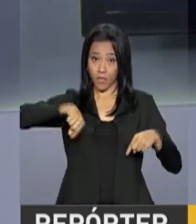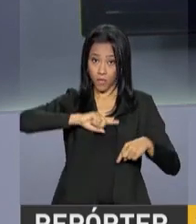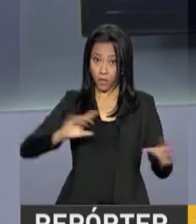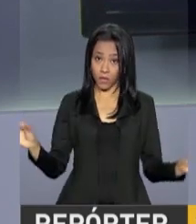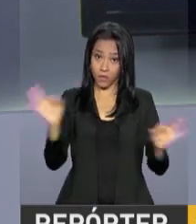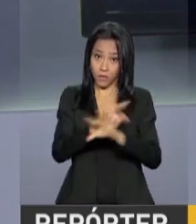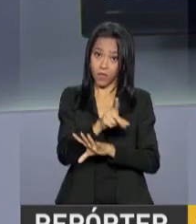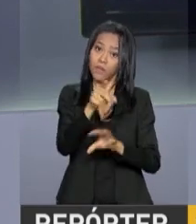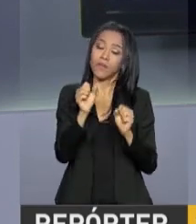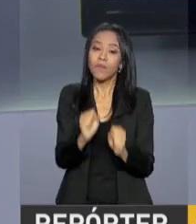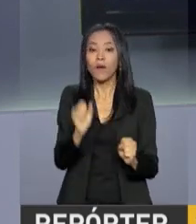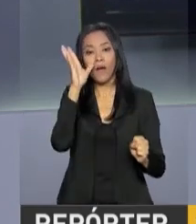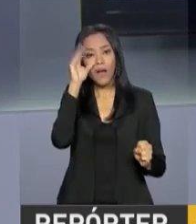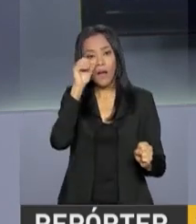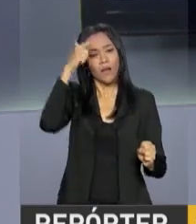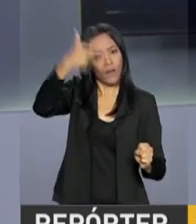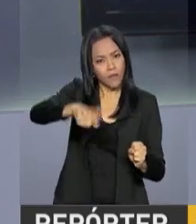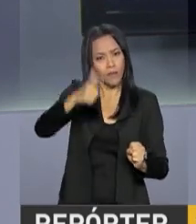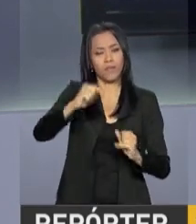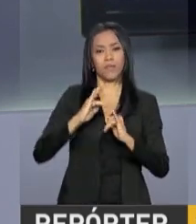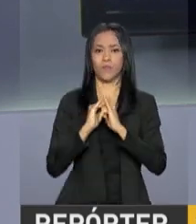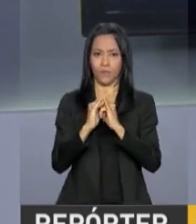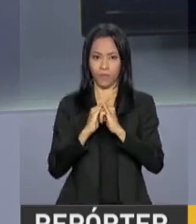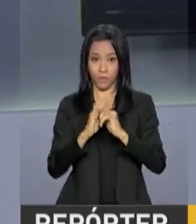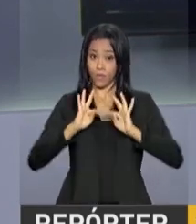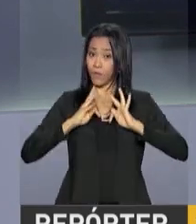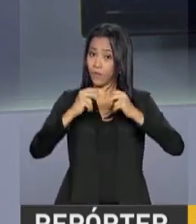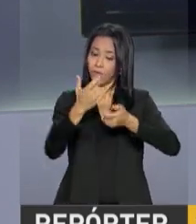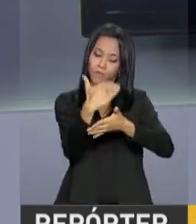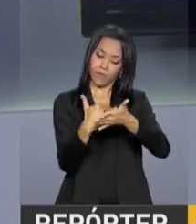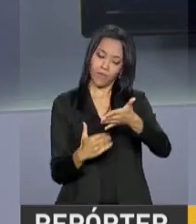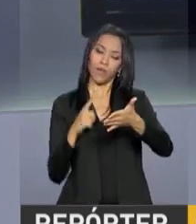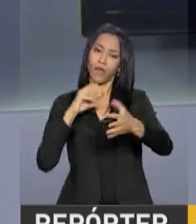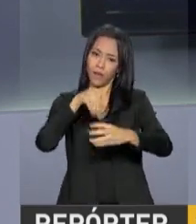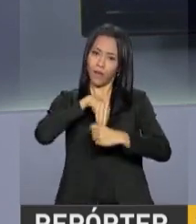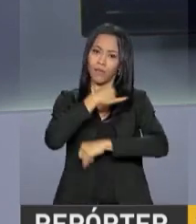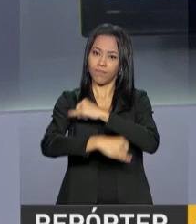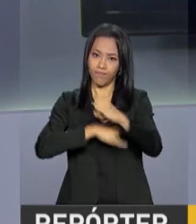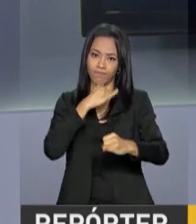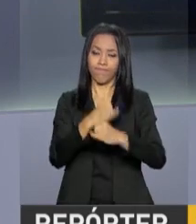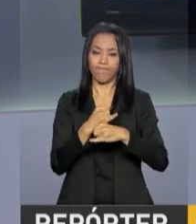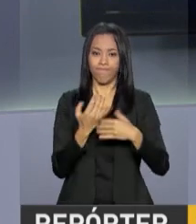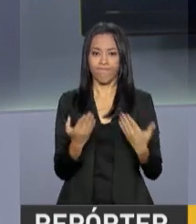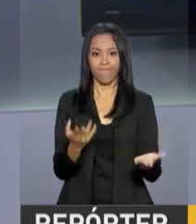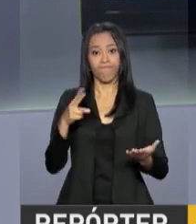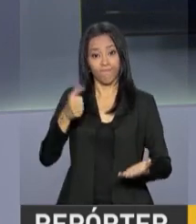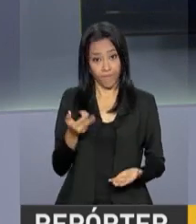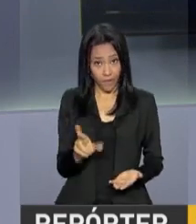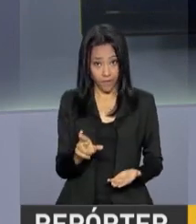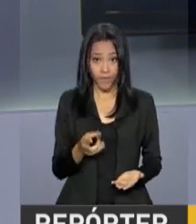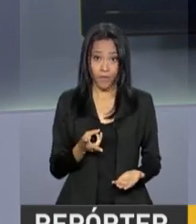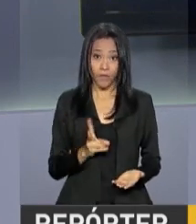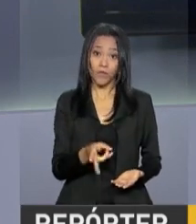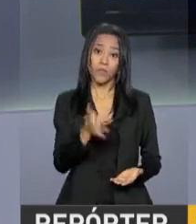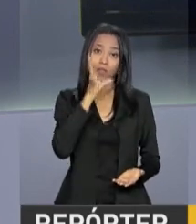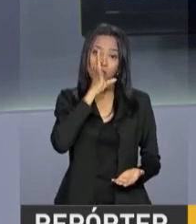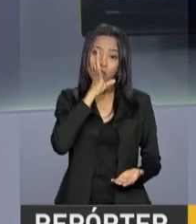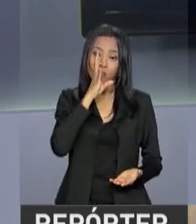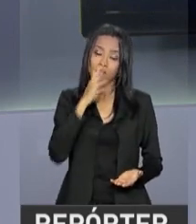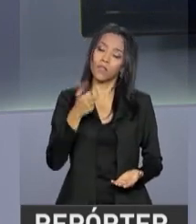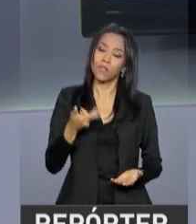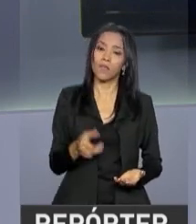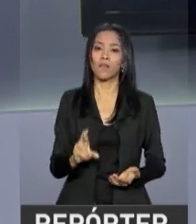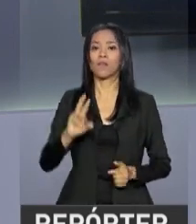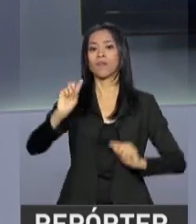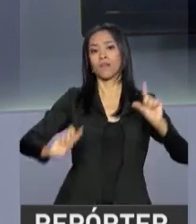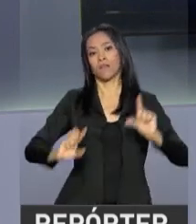você pode rever as reportagens no youtube e toda a nossa programação também está na página da nbr na internet continue com a